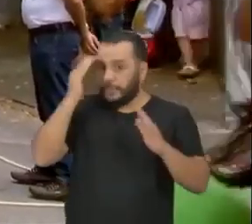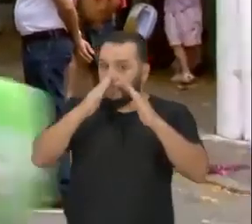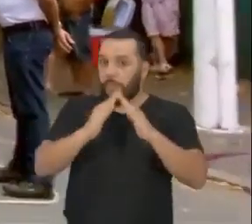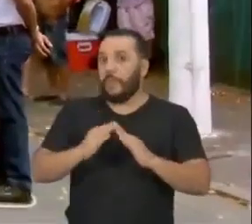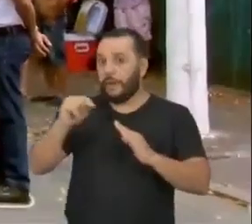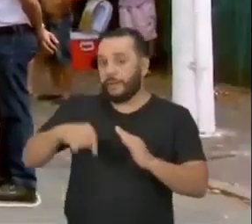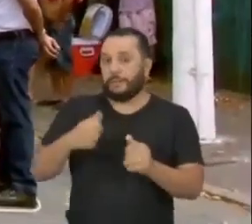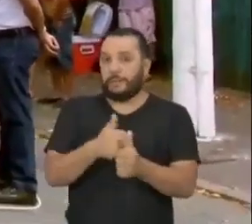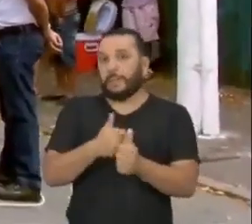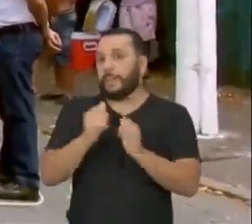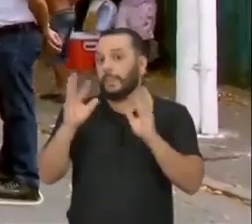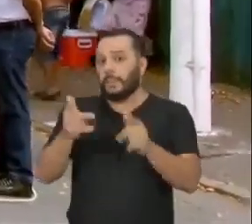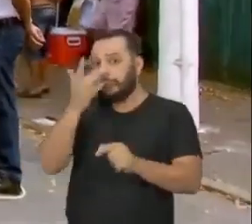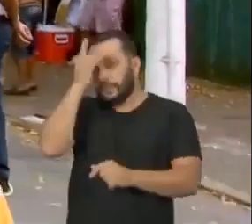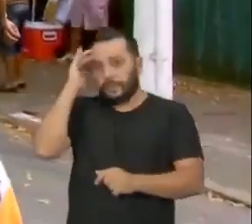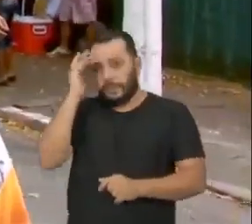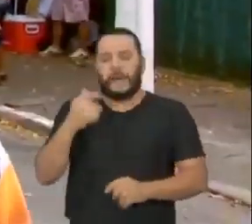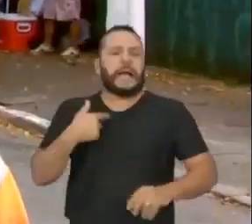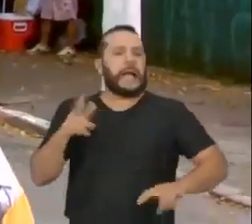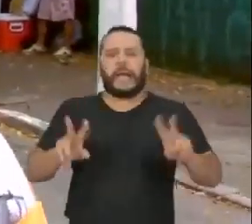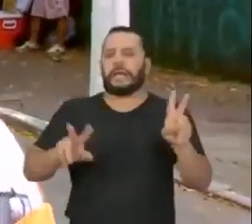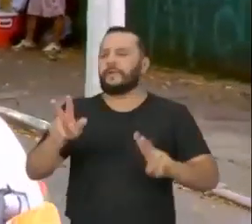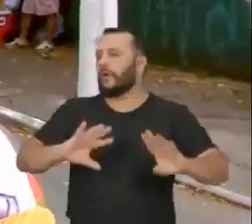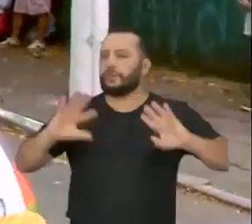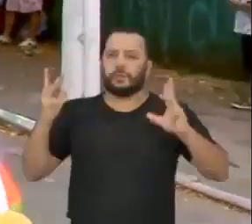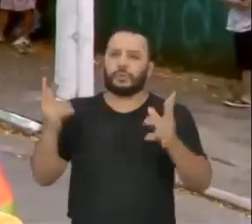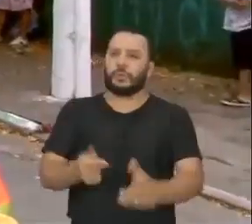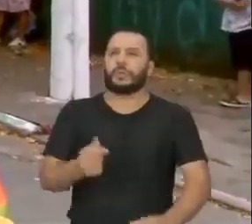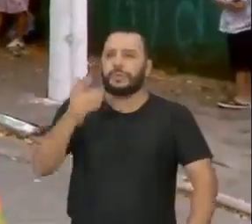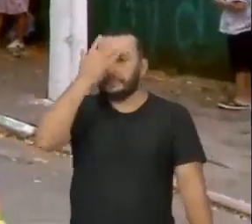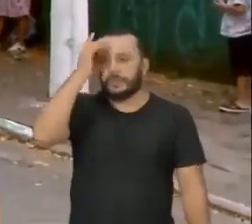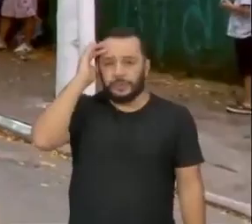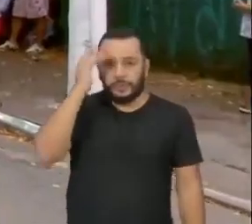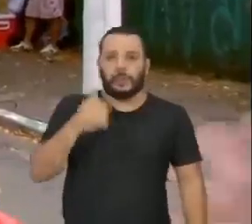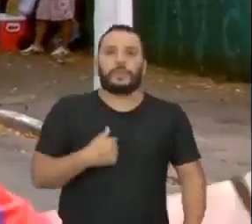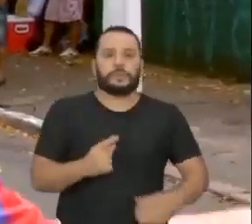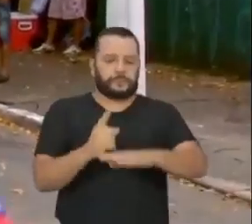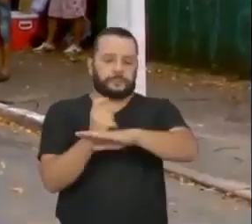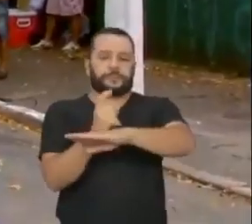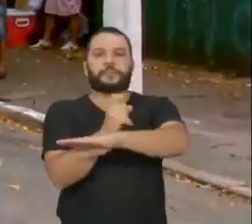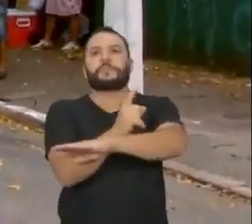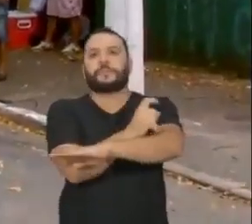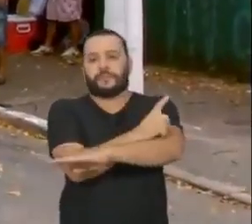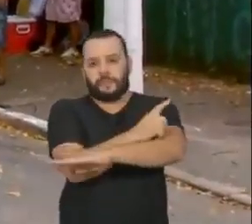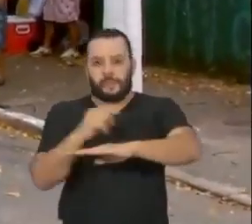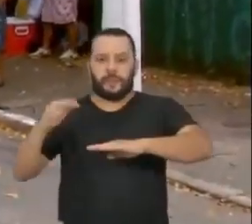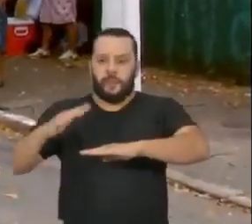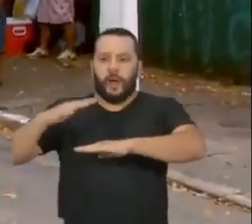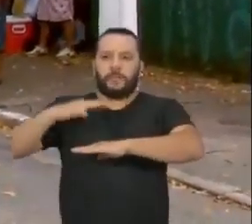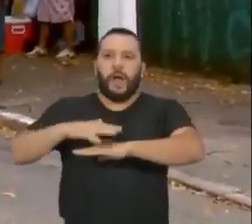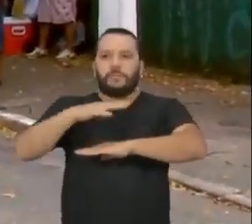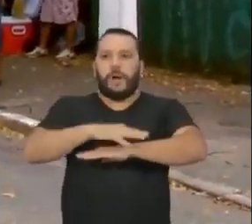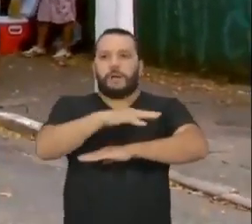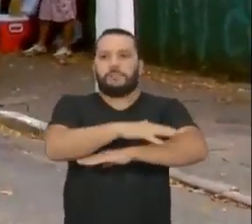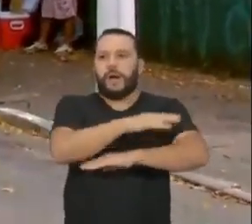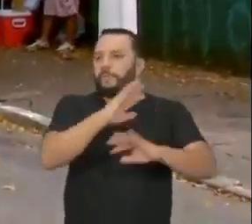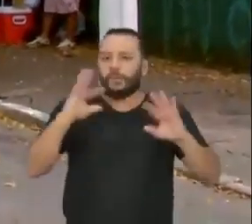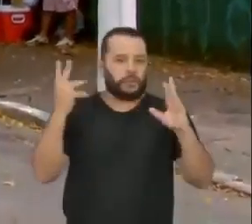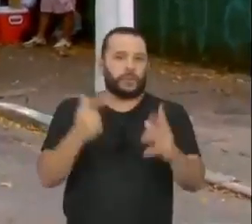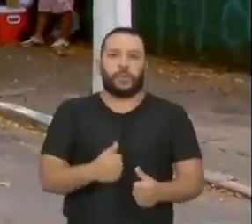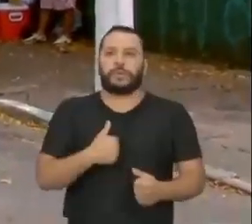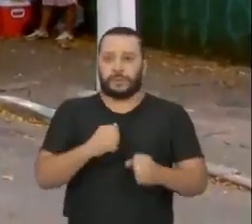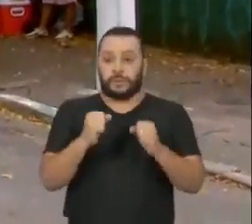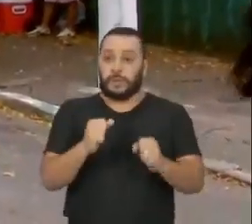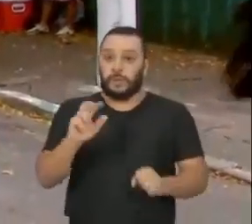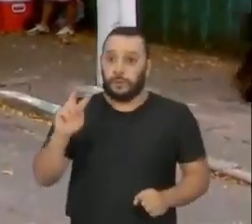ou para todo mundo? O Carnaval é de todos, o Ocupa o Minhocão é de todos. Quem quiser pode chegar, nós vamos